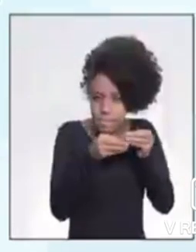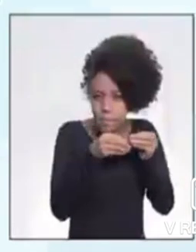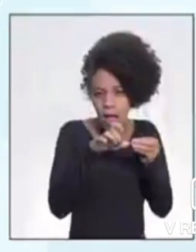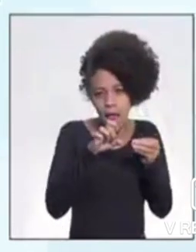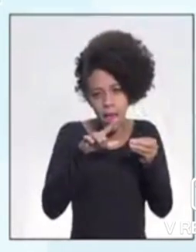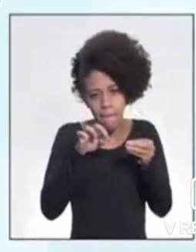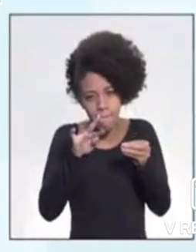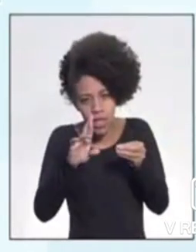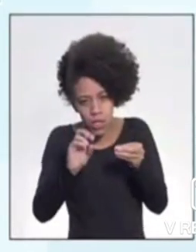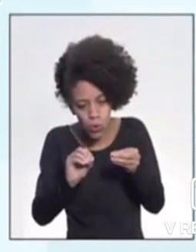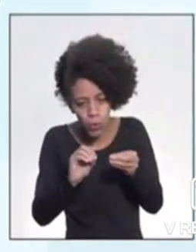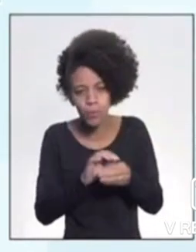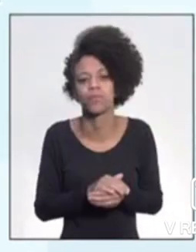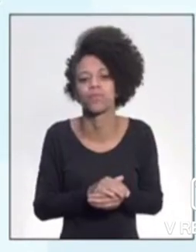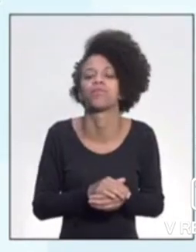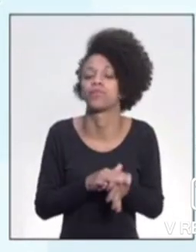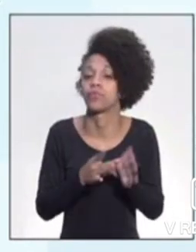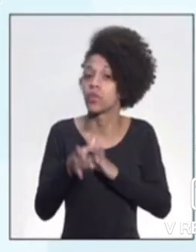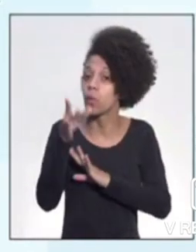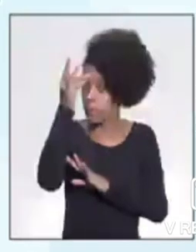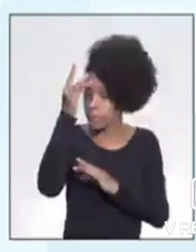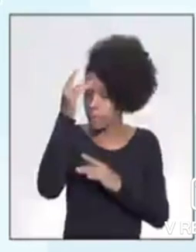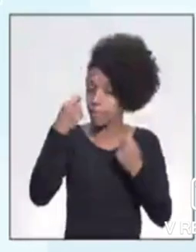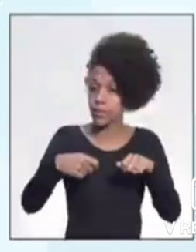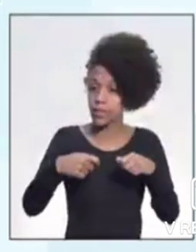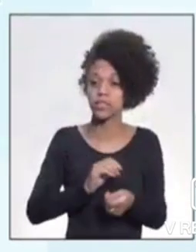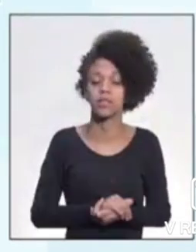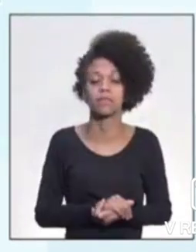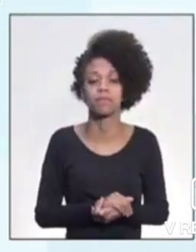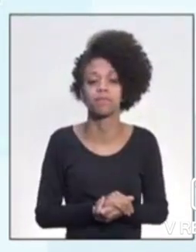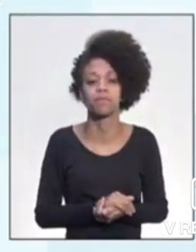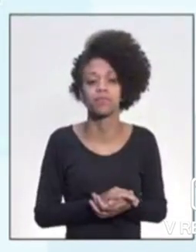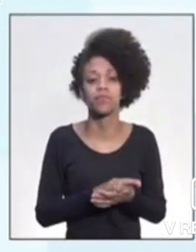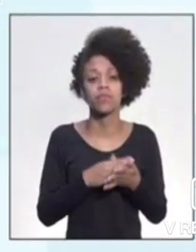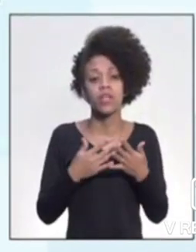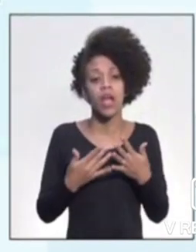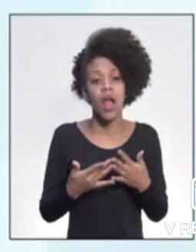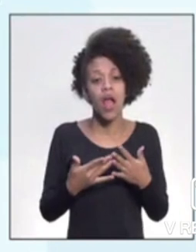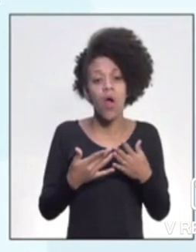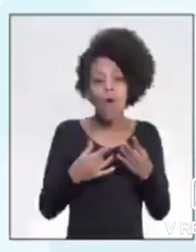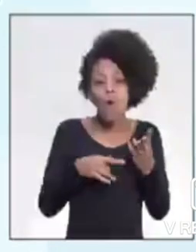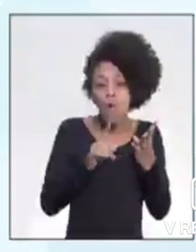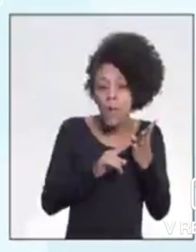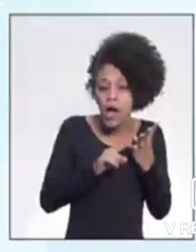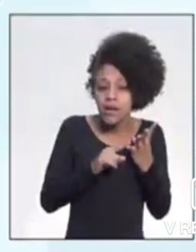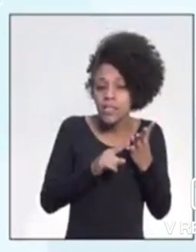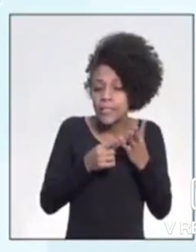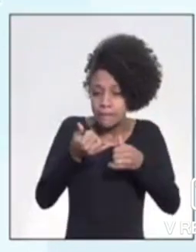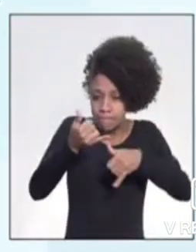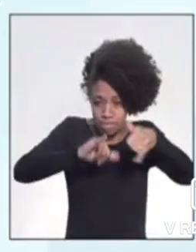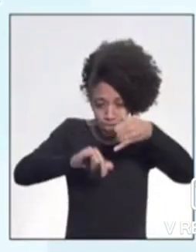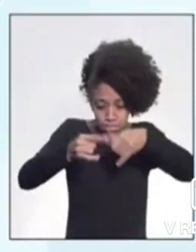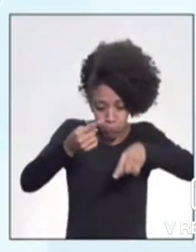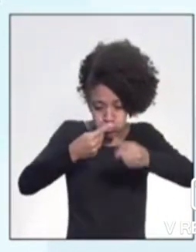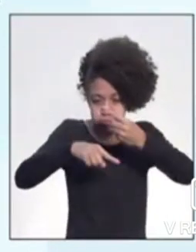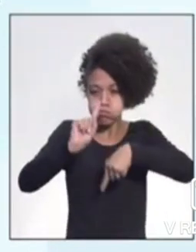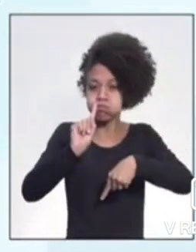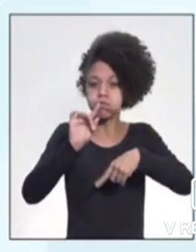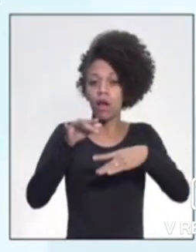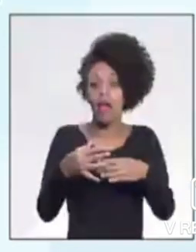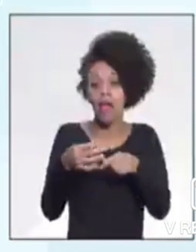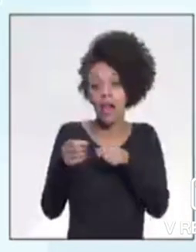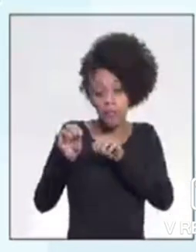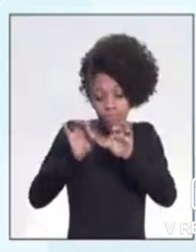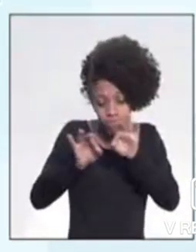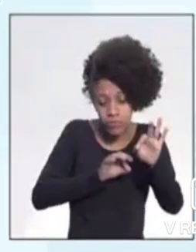de elementos. Mais uma coisa para vocês guardarem. Uma reação química é rearranjo dos átomos. Então, vamos guardar